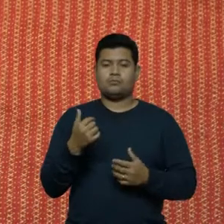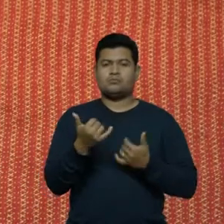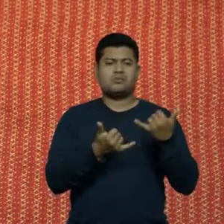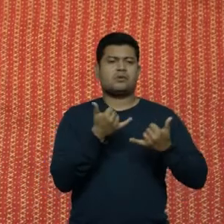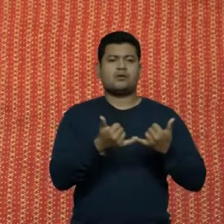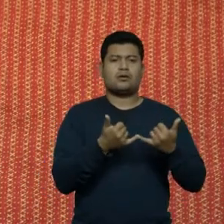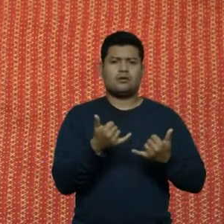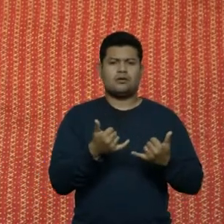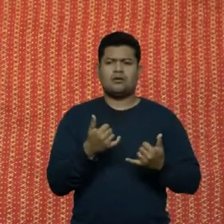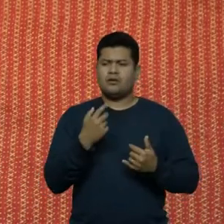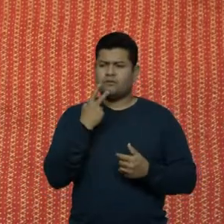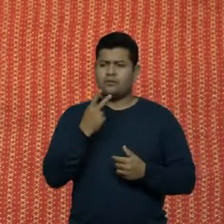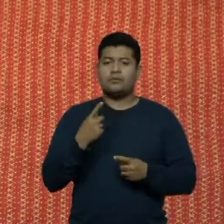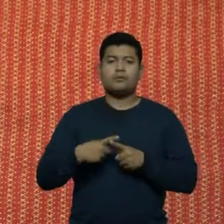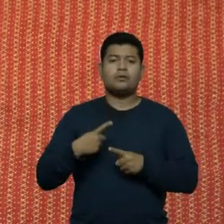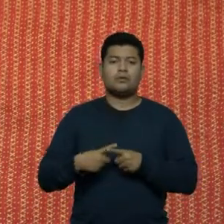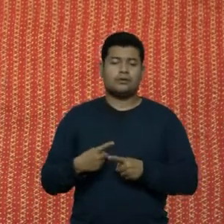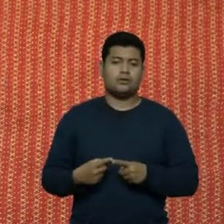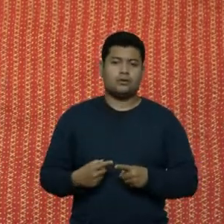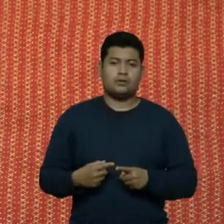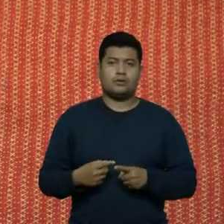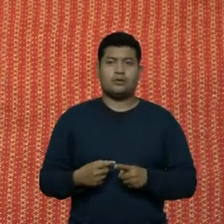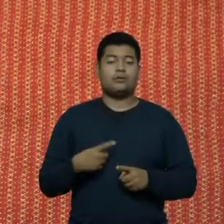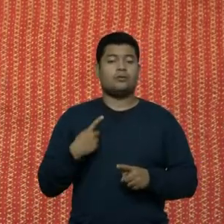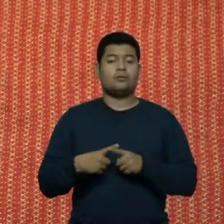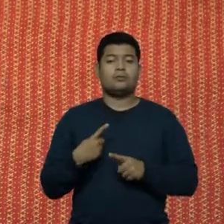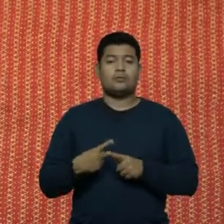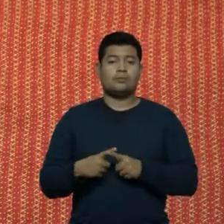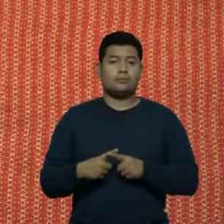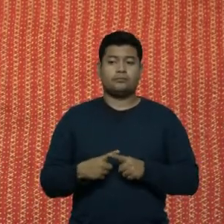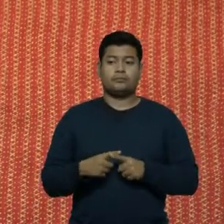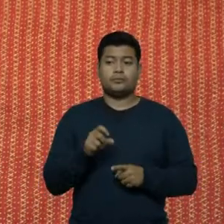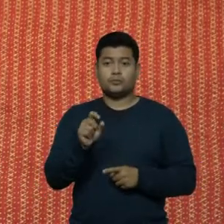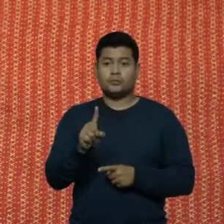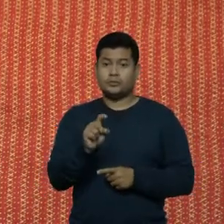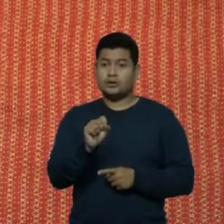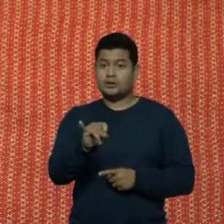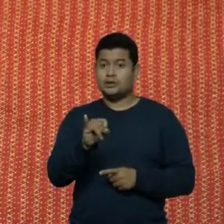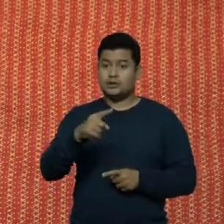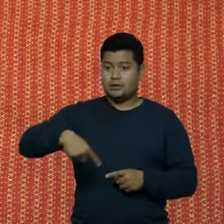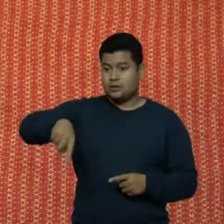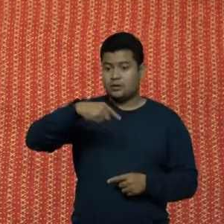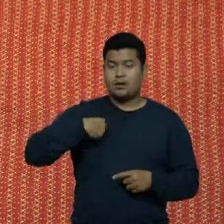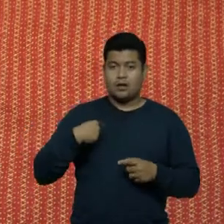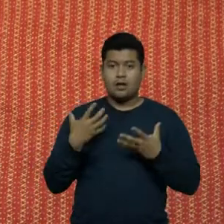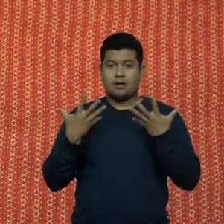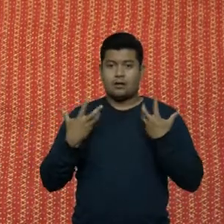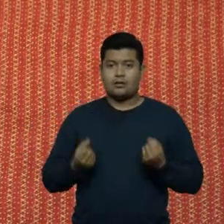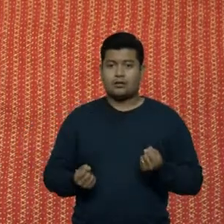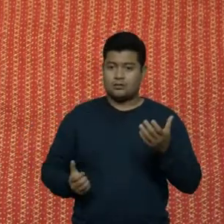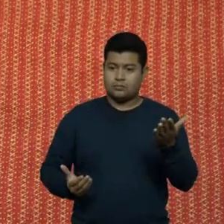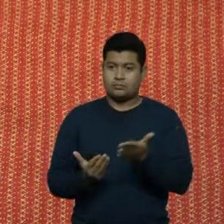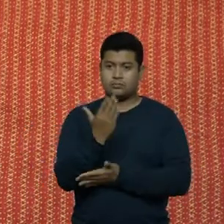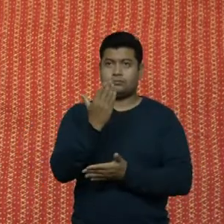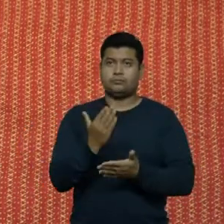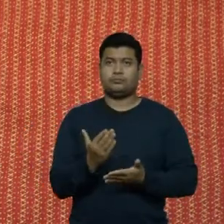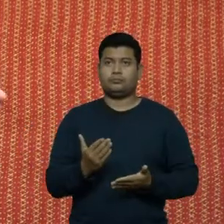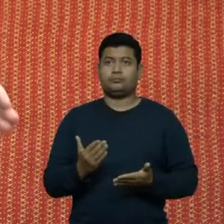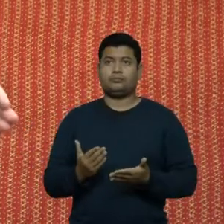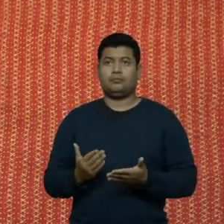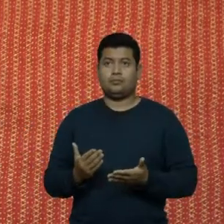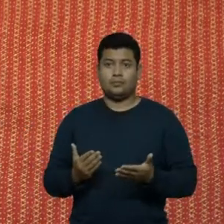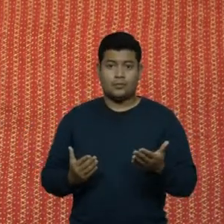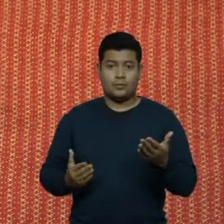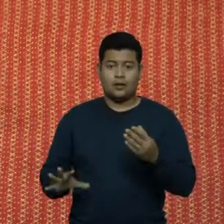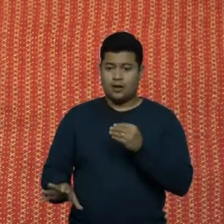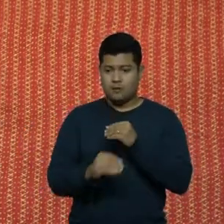por que que eu digo isso é porque se nós permitirmos aqui aprovação ou aprovado